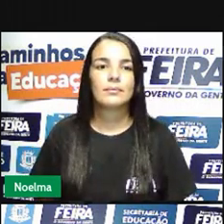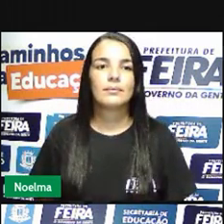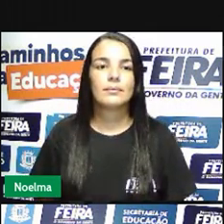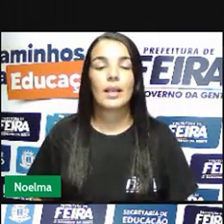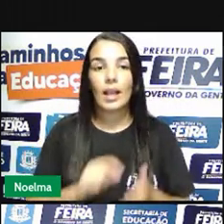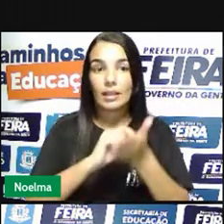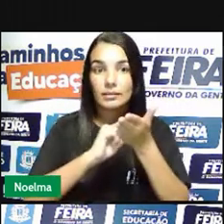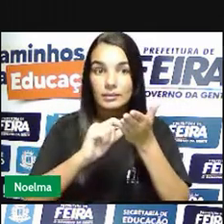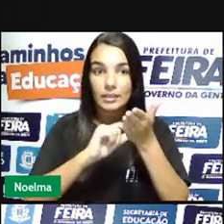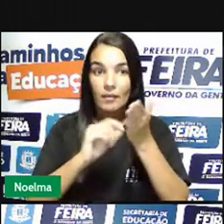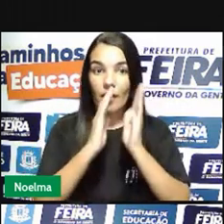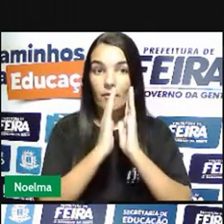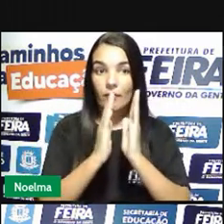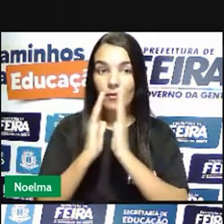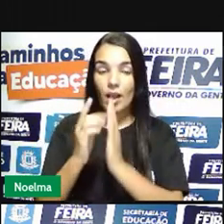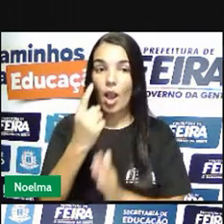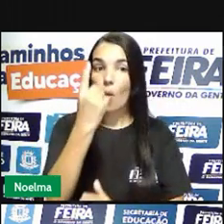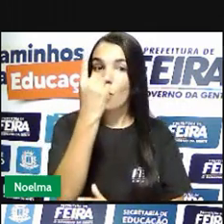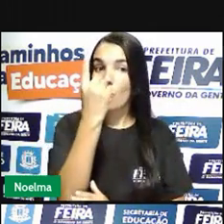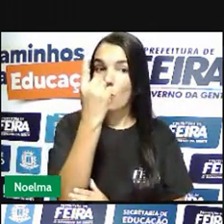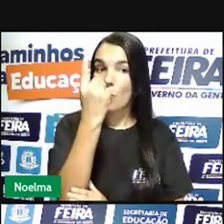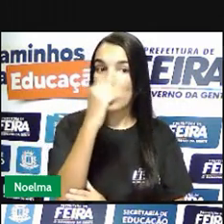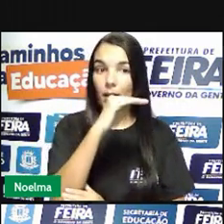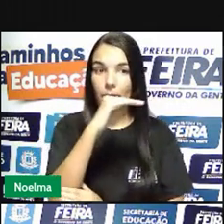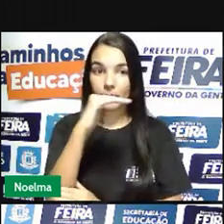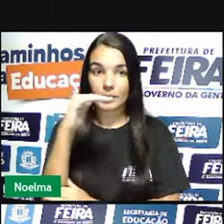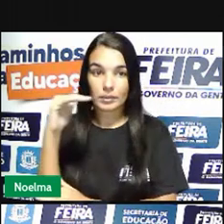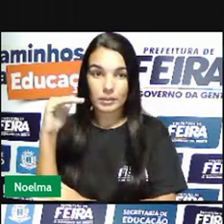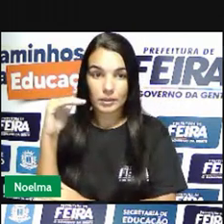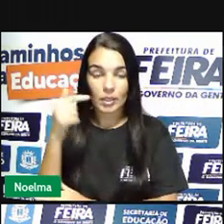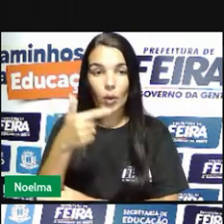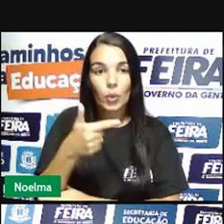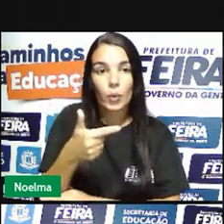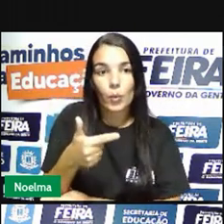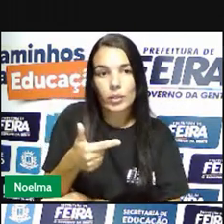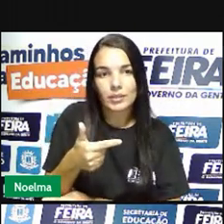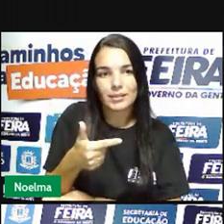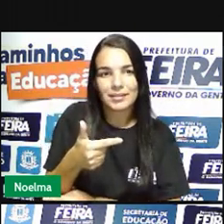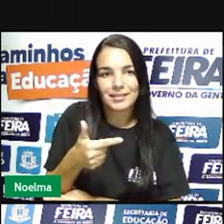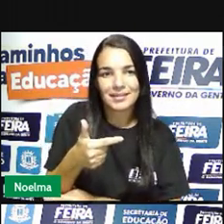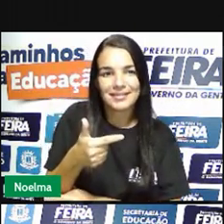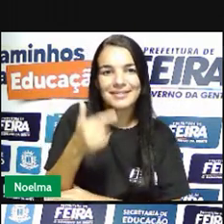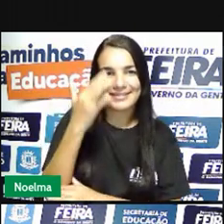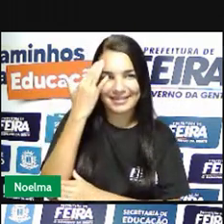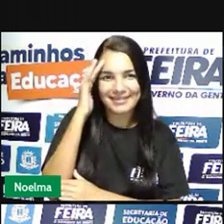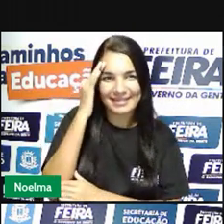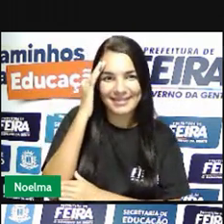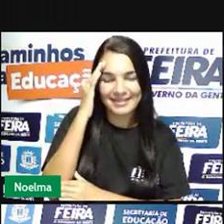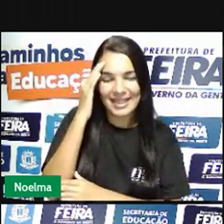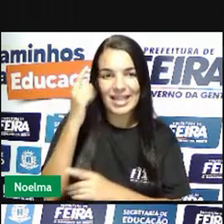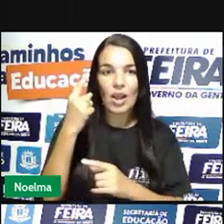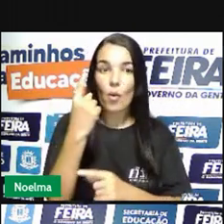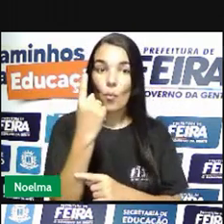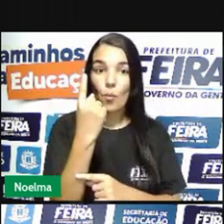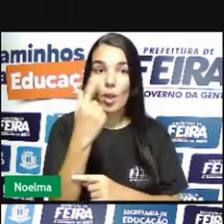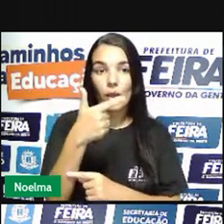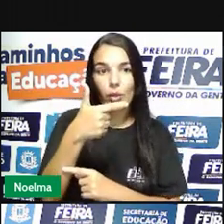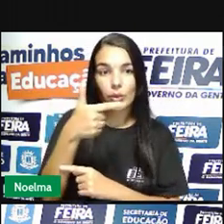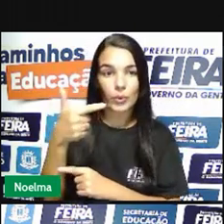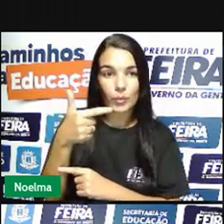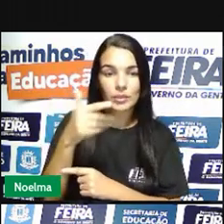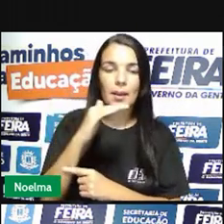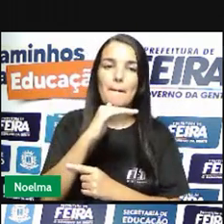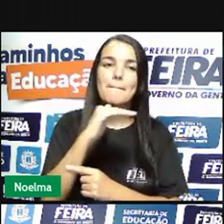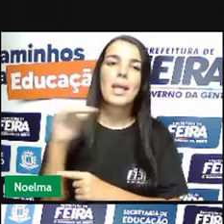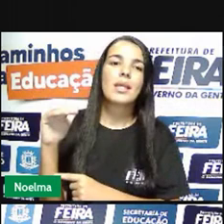escrever na forma de fração vai ficar um tracinho e o 2 em baixo Onde se lê um